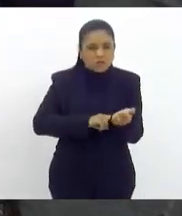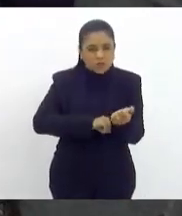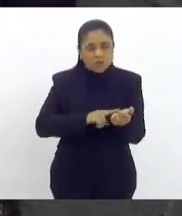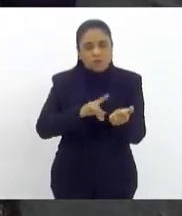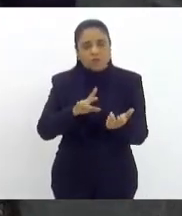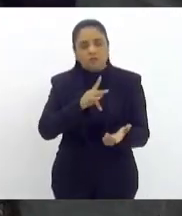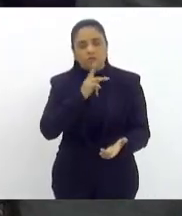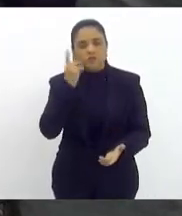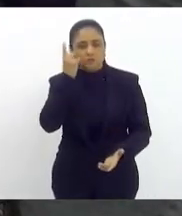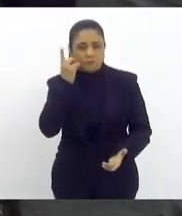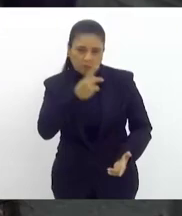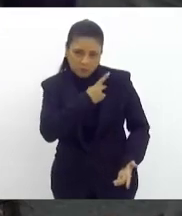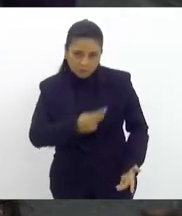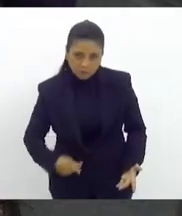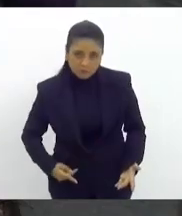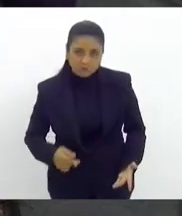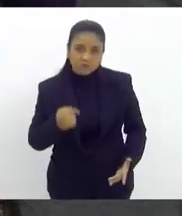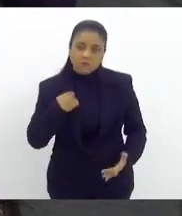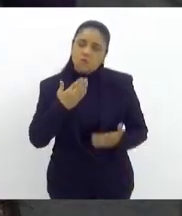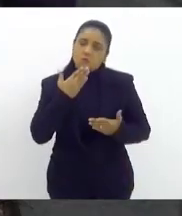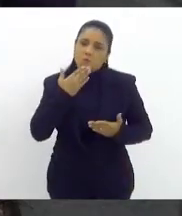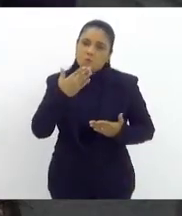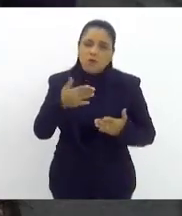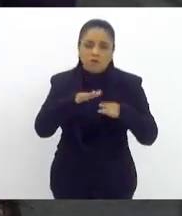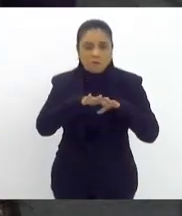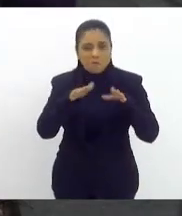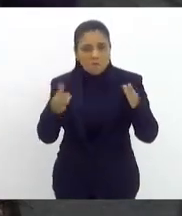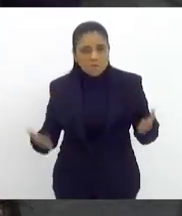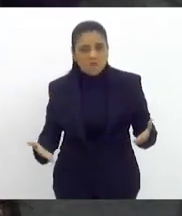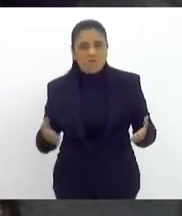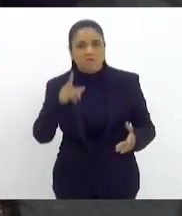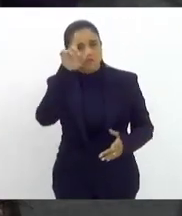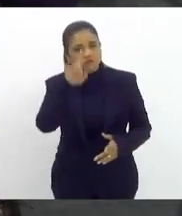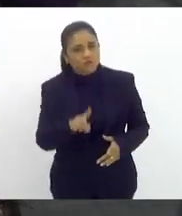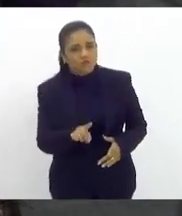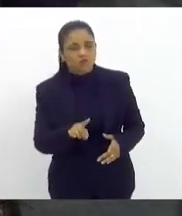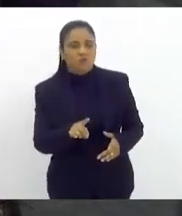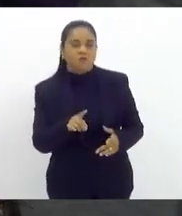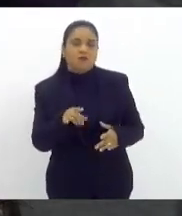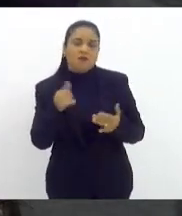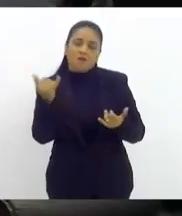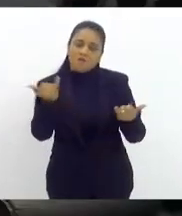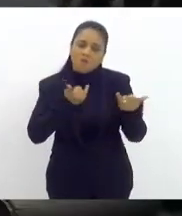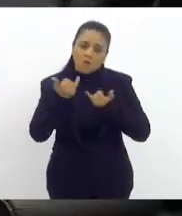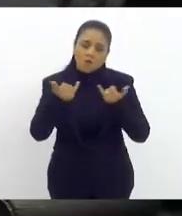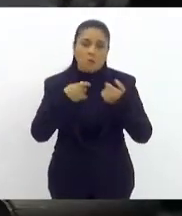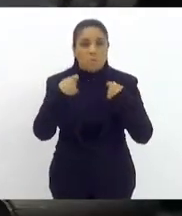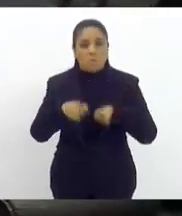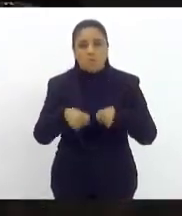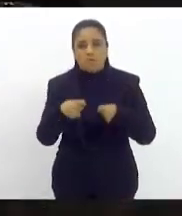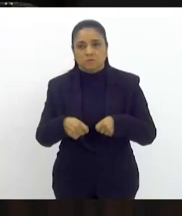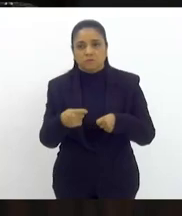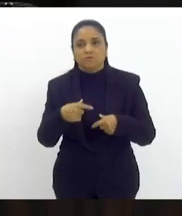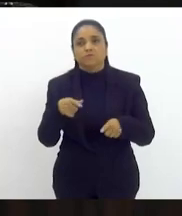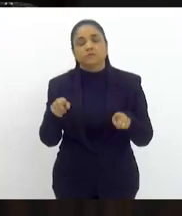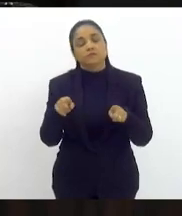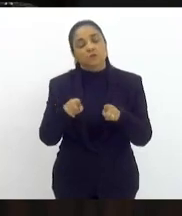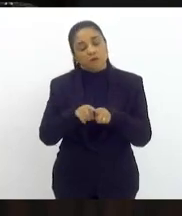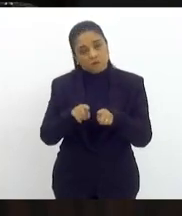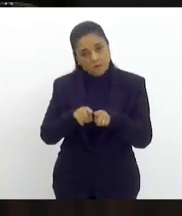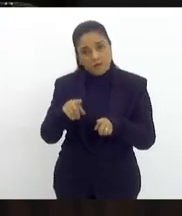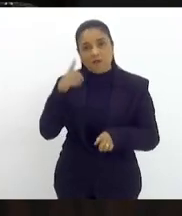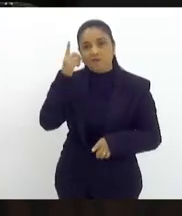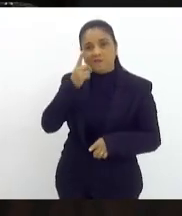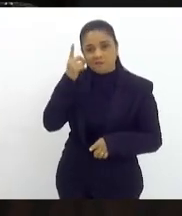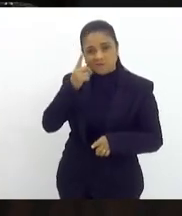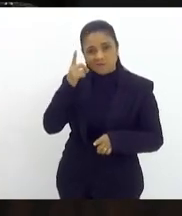mas peço diretamente da mesa diretora informações sobre isso. A deputada, olha só também, todas as vezes que a